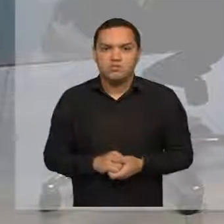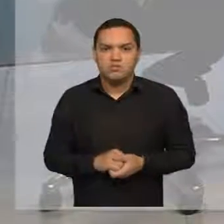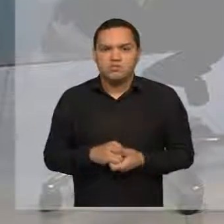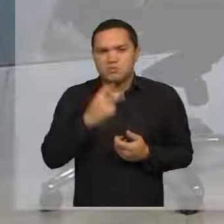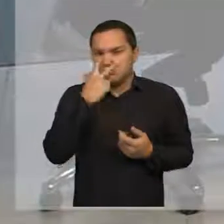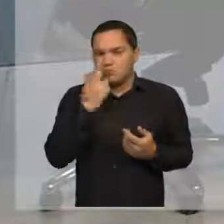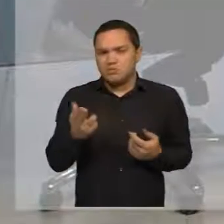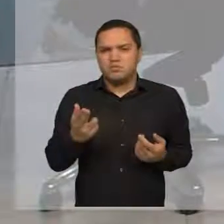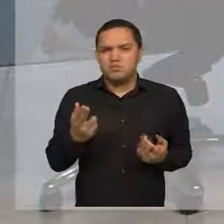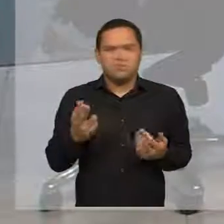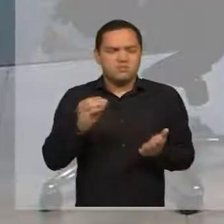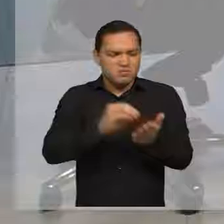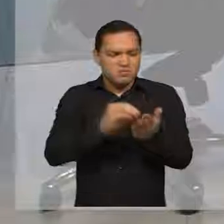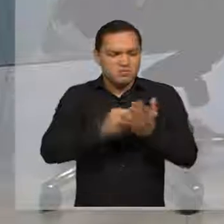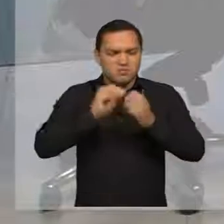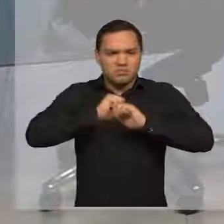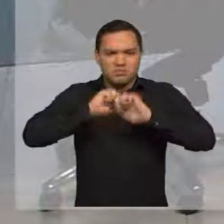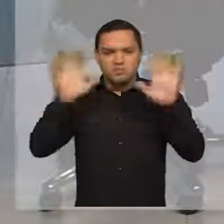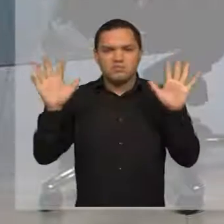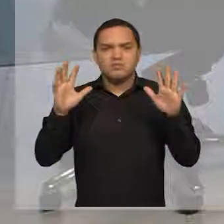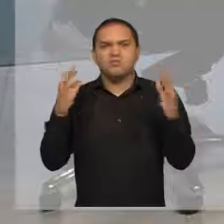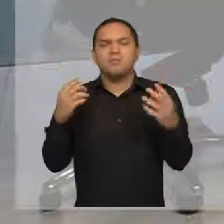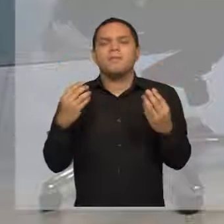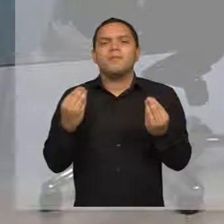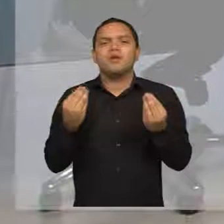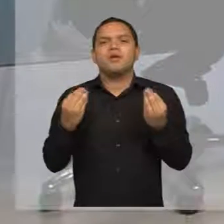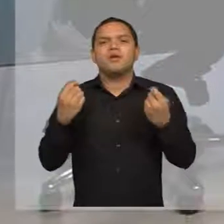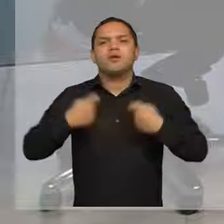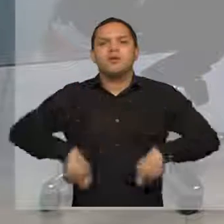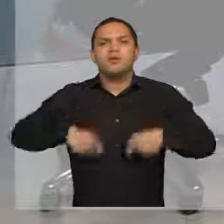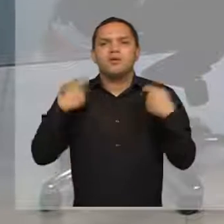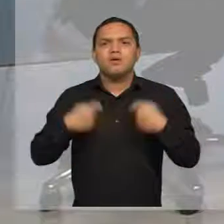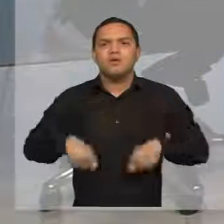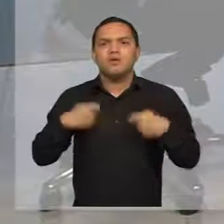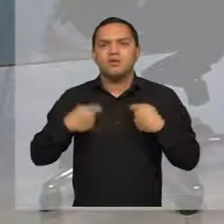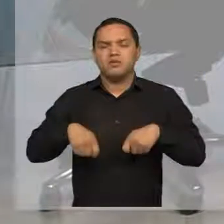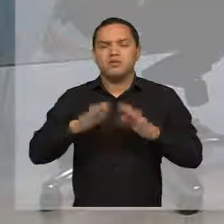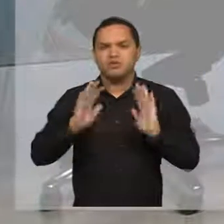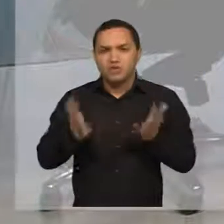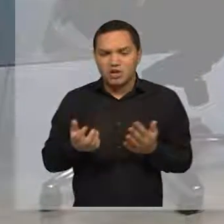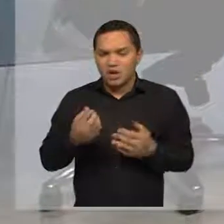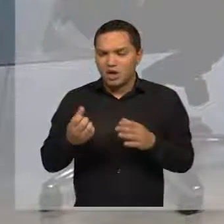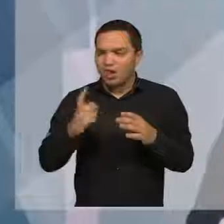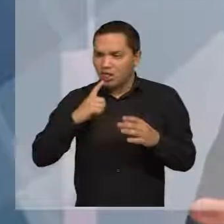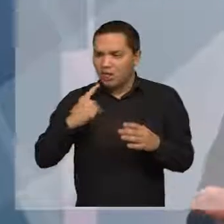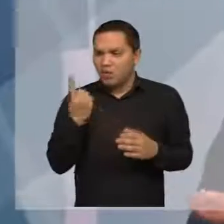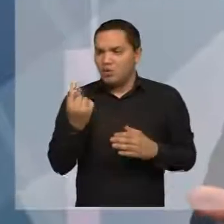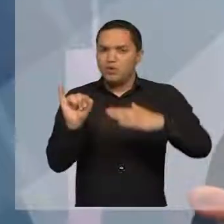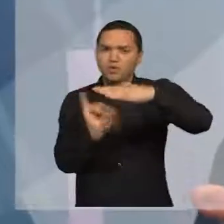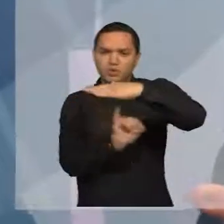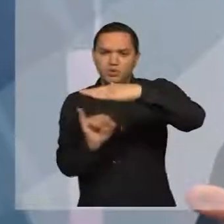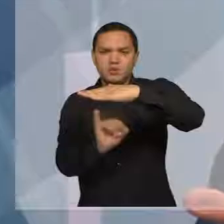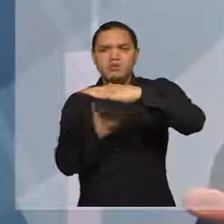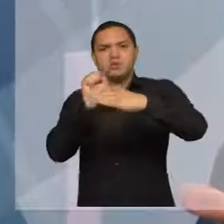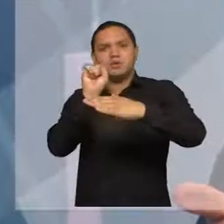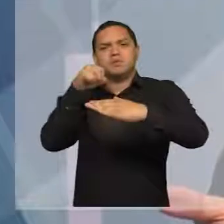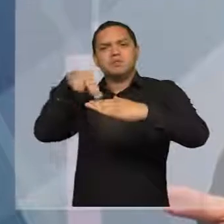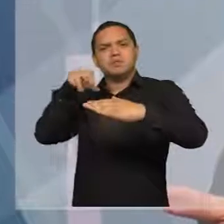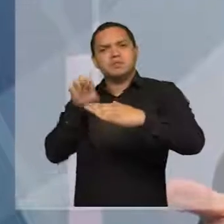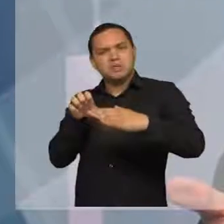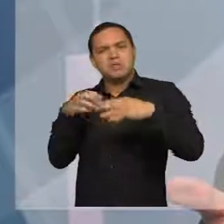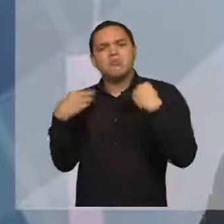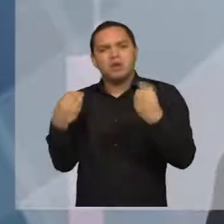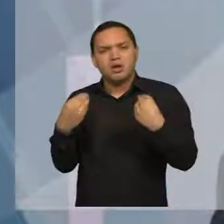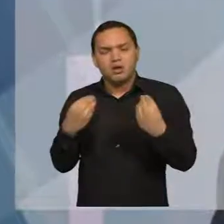Não ficou claro para mim, né, qual a necessidade de você fazer se você tem uma instituição que já faz isso. Nenhuma. Quer